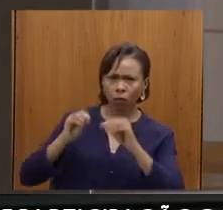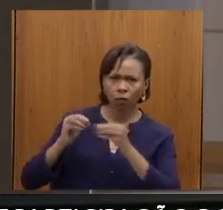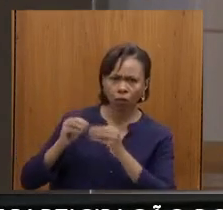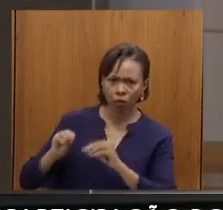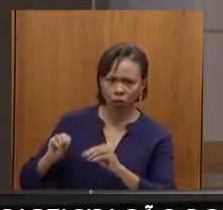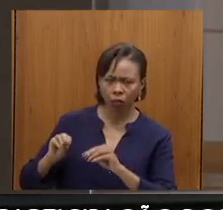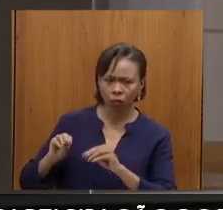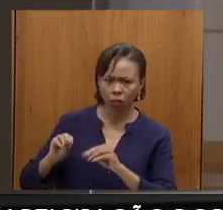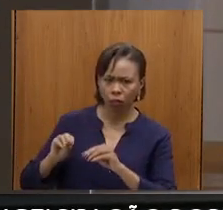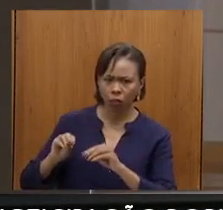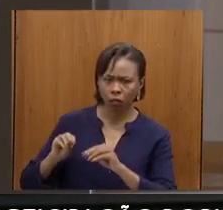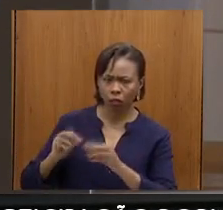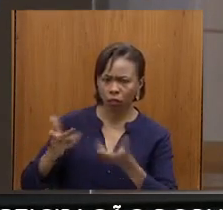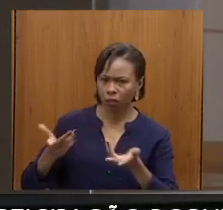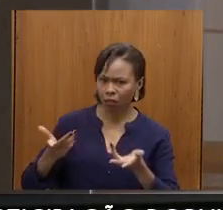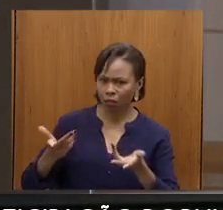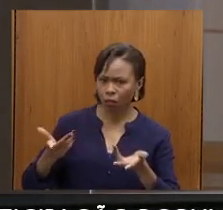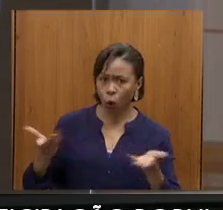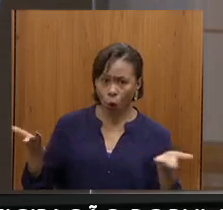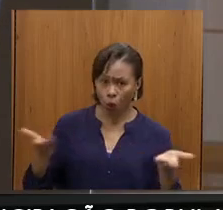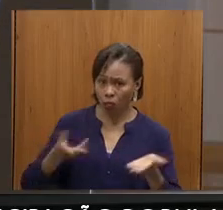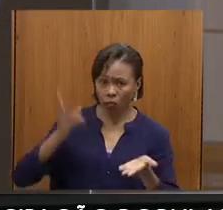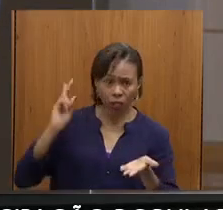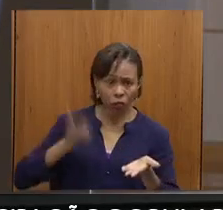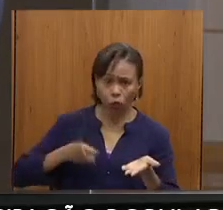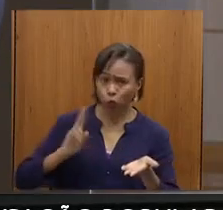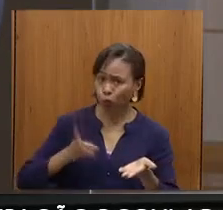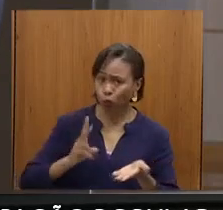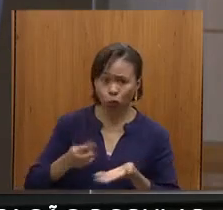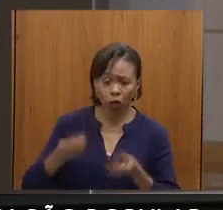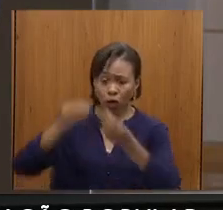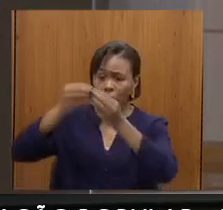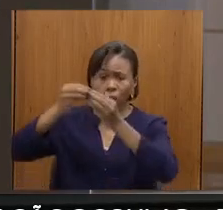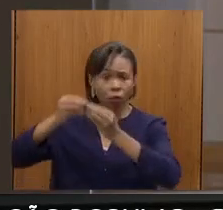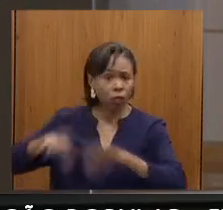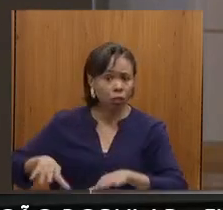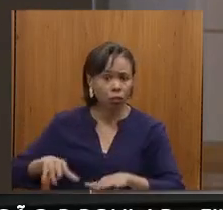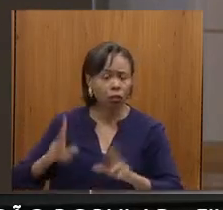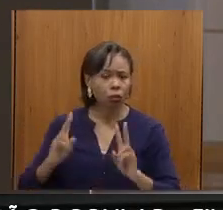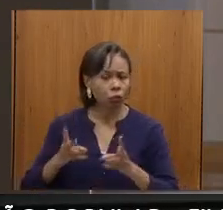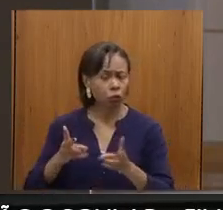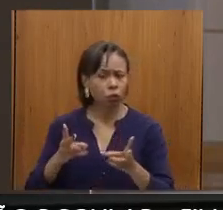e a realidade continua prejudicial, porque você não tem